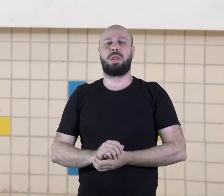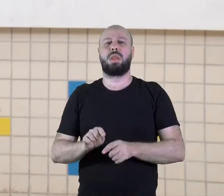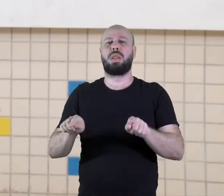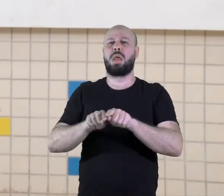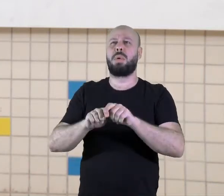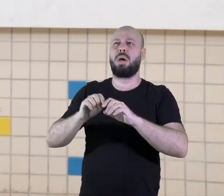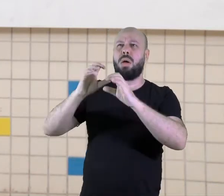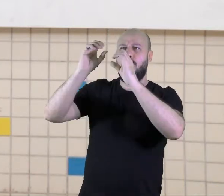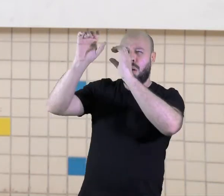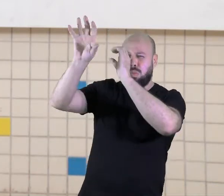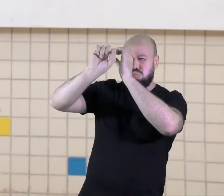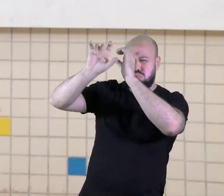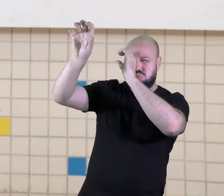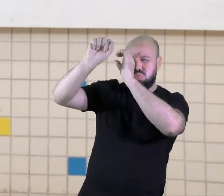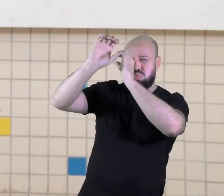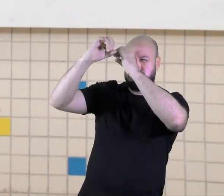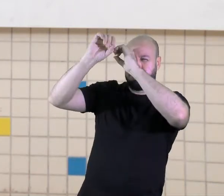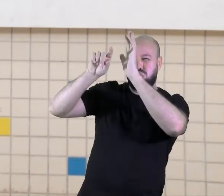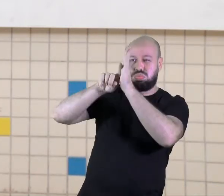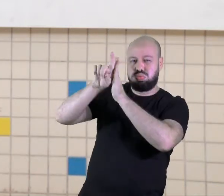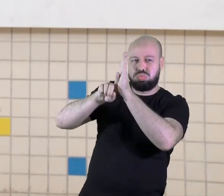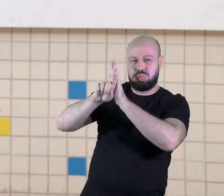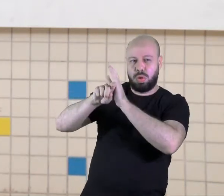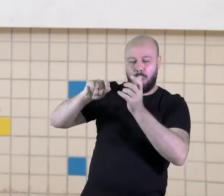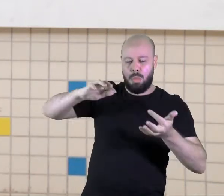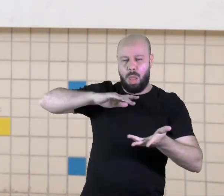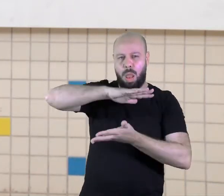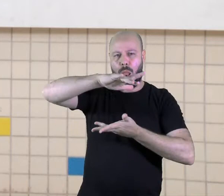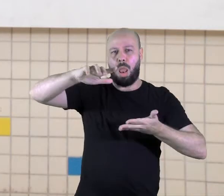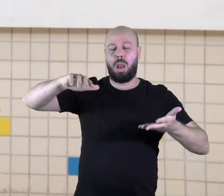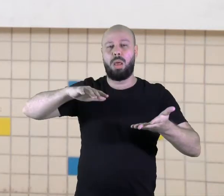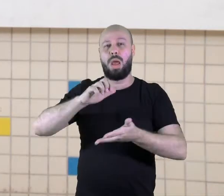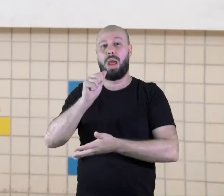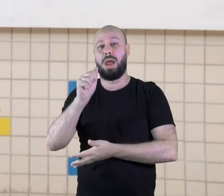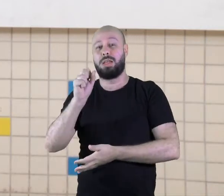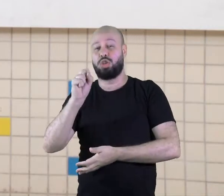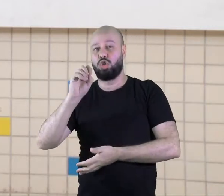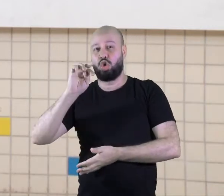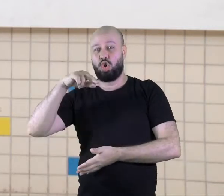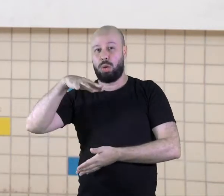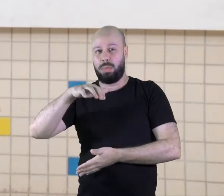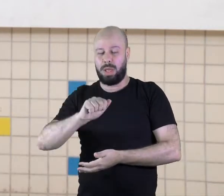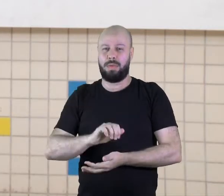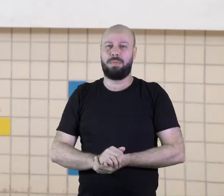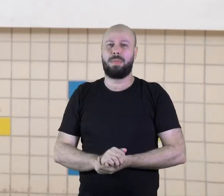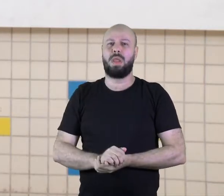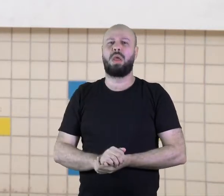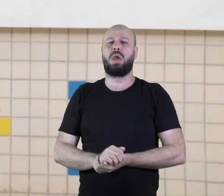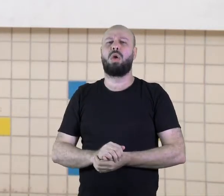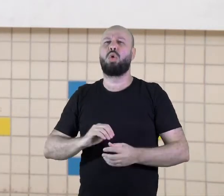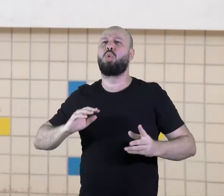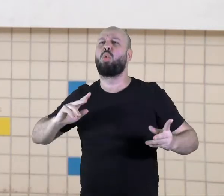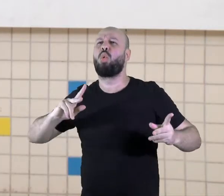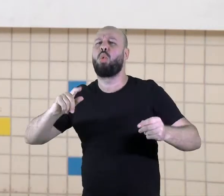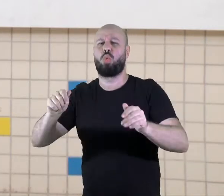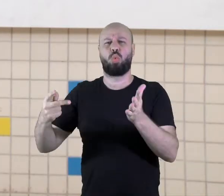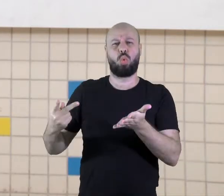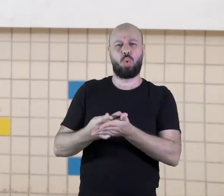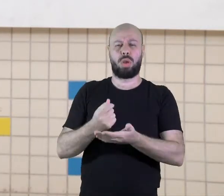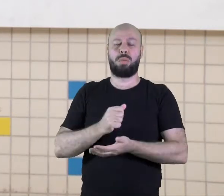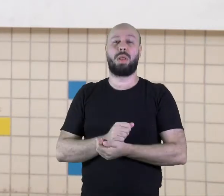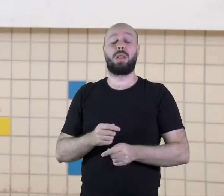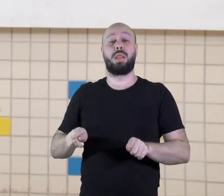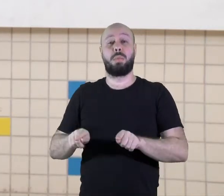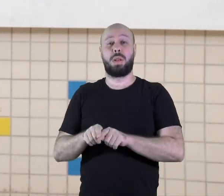estuda os astros, o universo e tudo o que acontece nele. Vimos também sobre os instrumentos